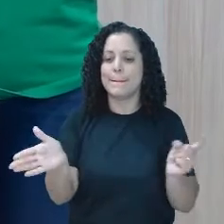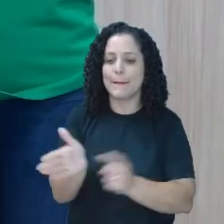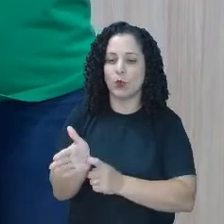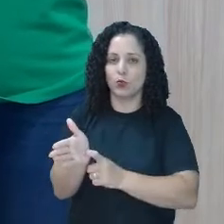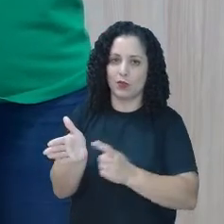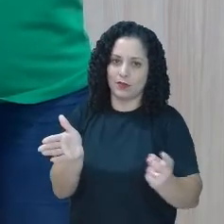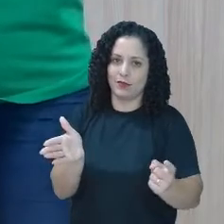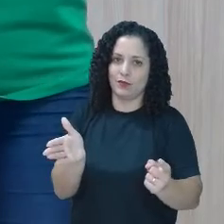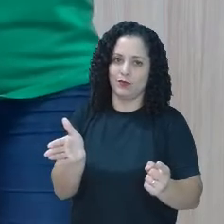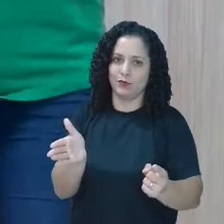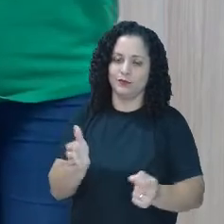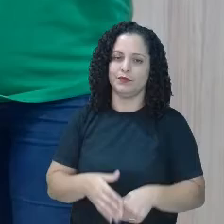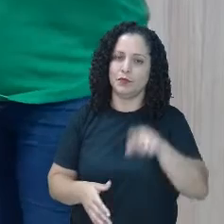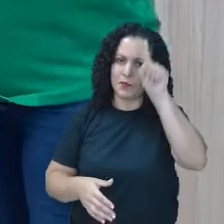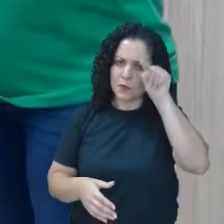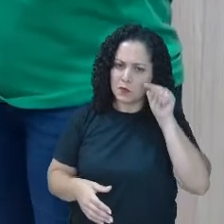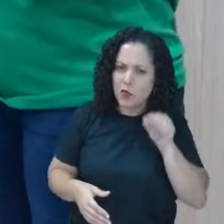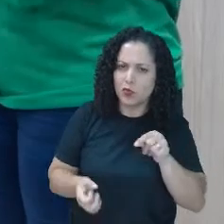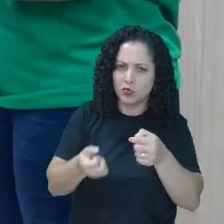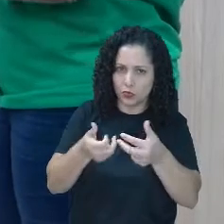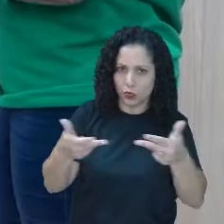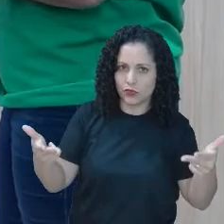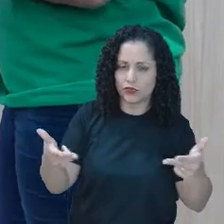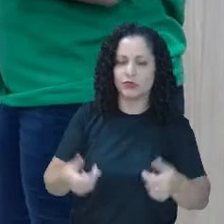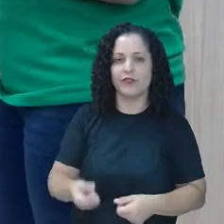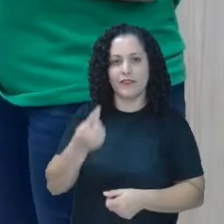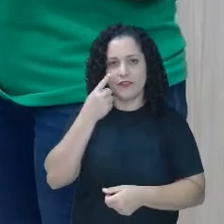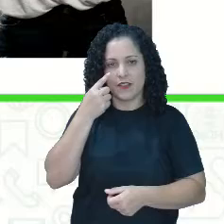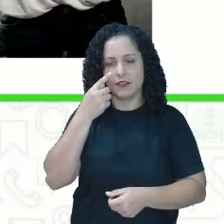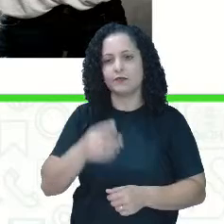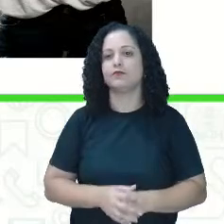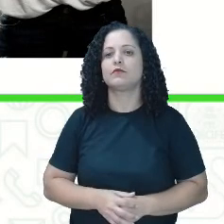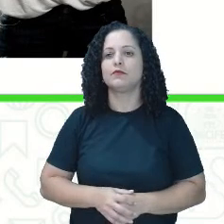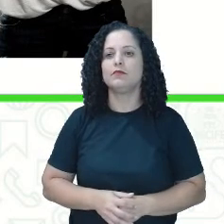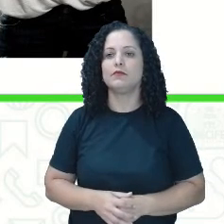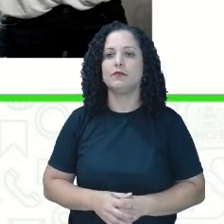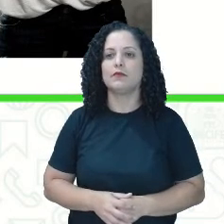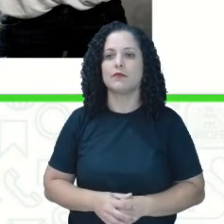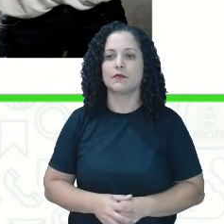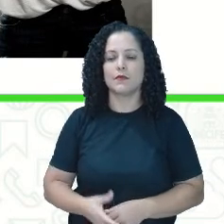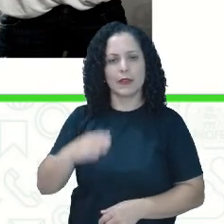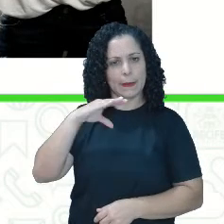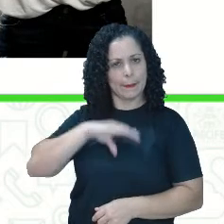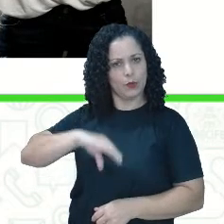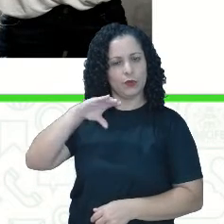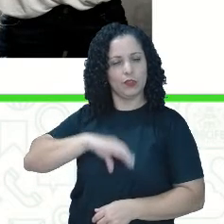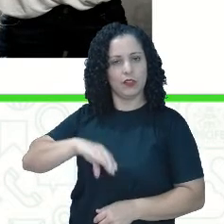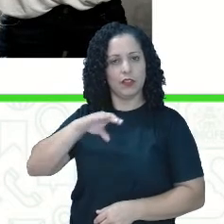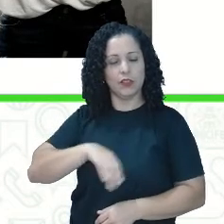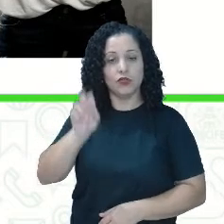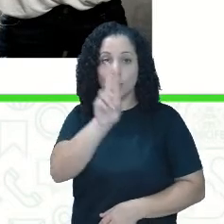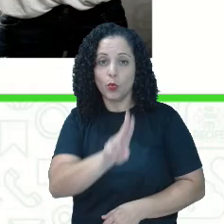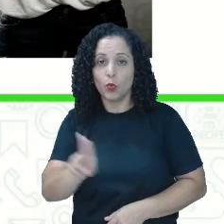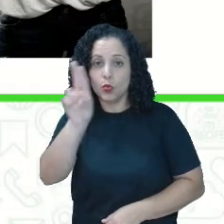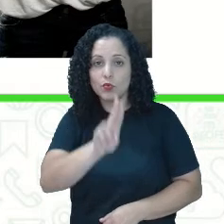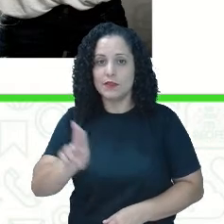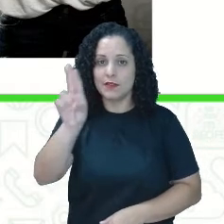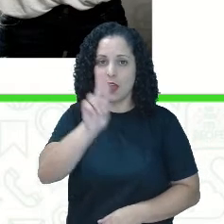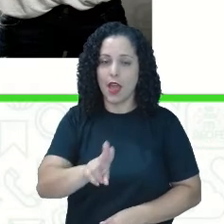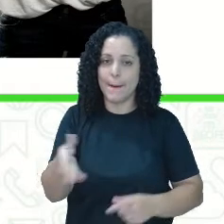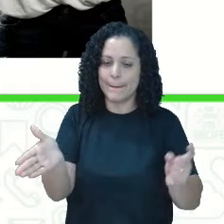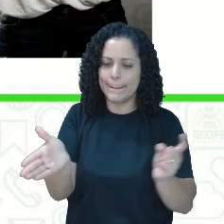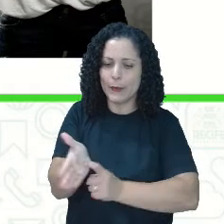tá? Então, vamos ver um pouquinho sobre sinais de pontuação. A pontuação na linguagem funciona como uma espécie de